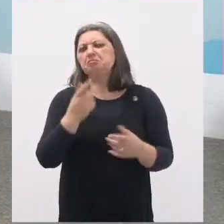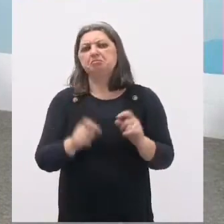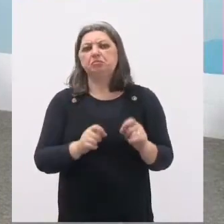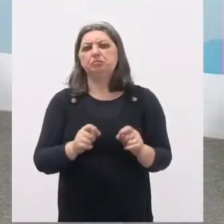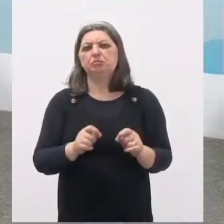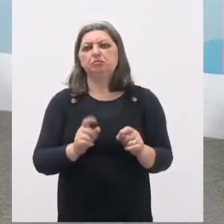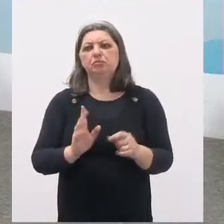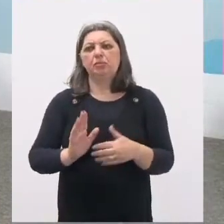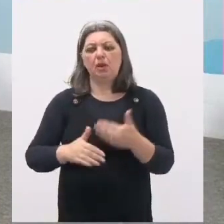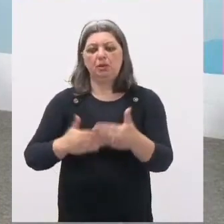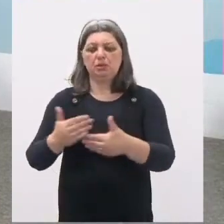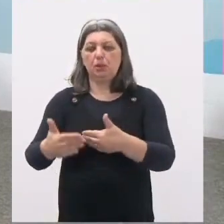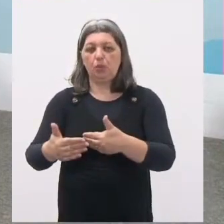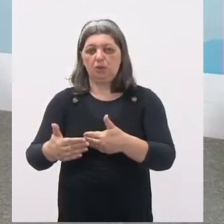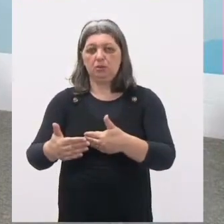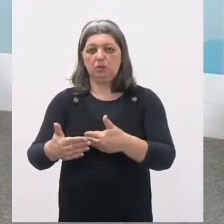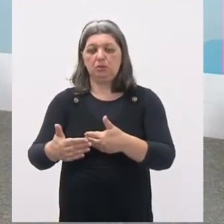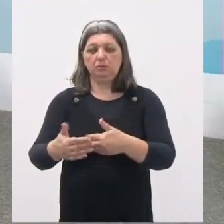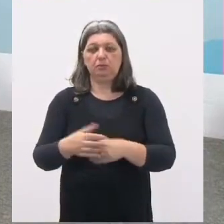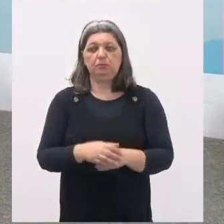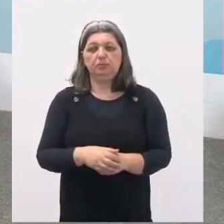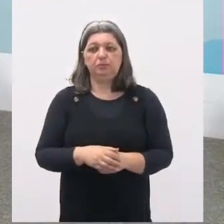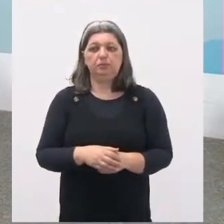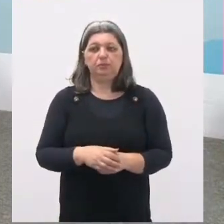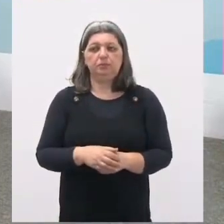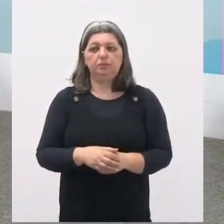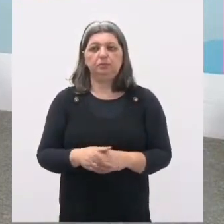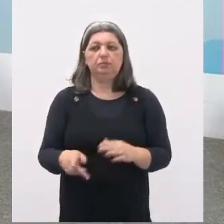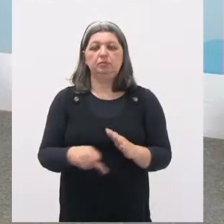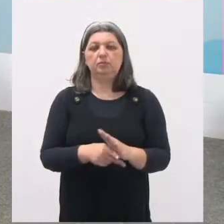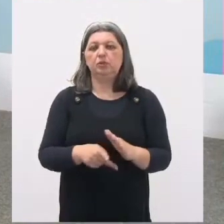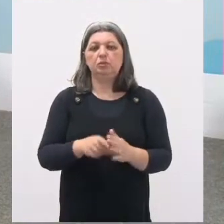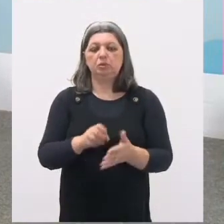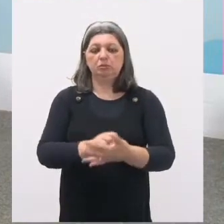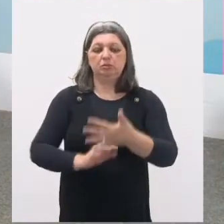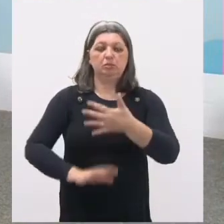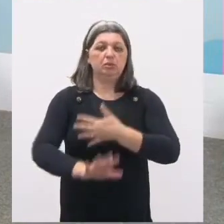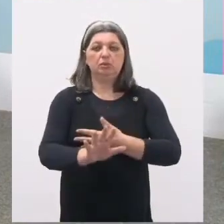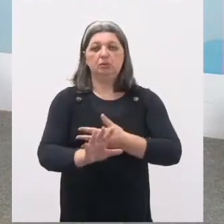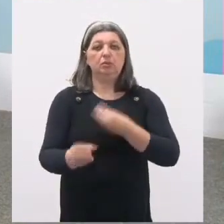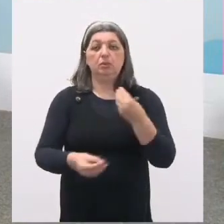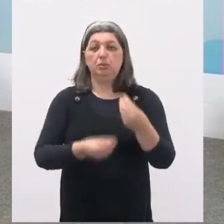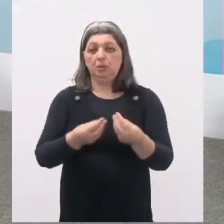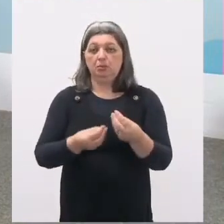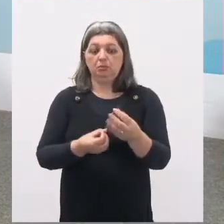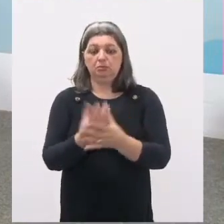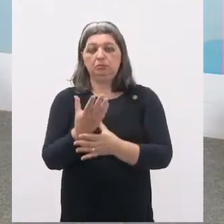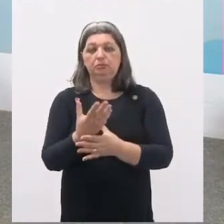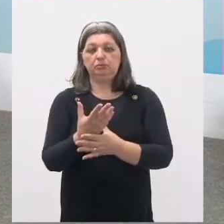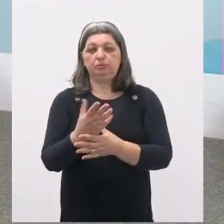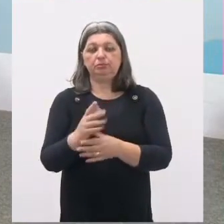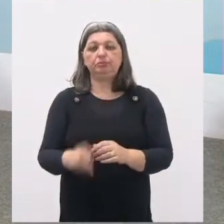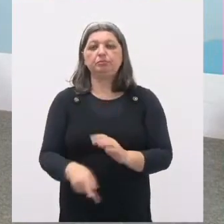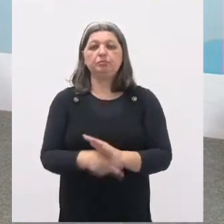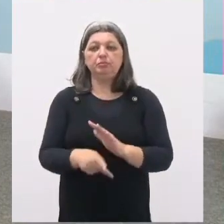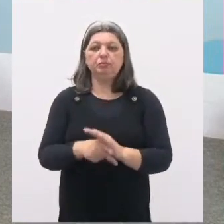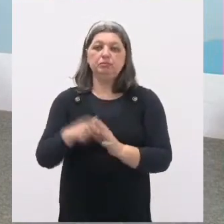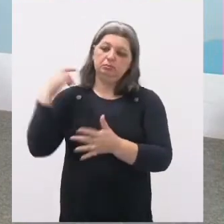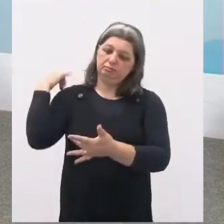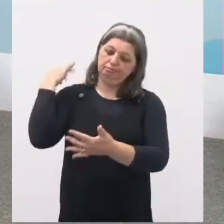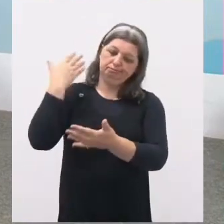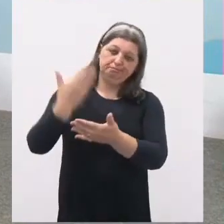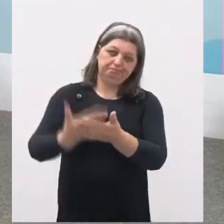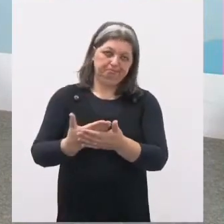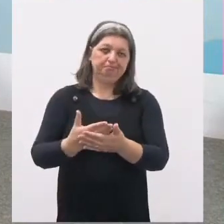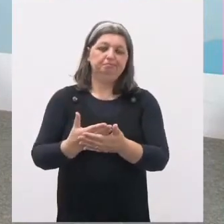dar sequência, a questão da concepção de currículo, né? Você vê ao longo do processo dos currículos,